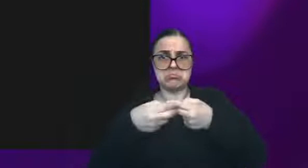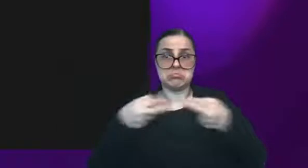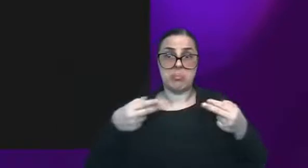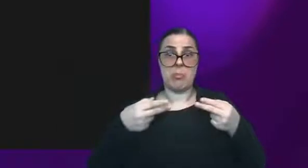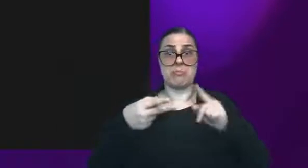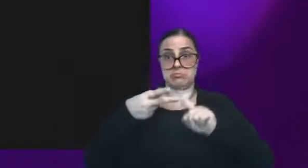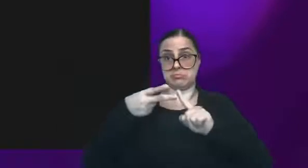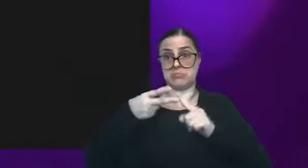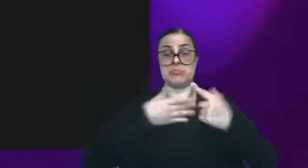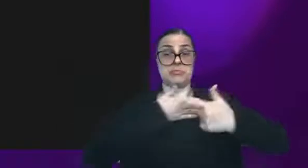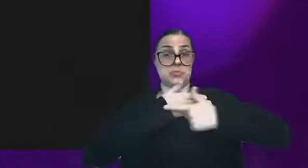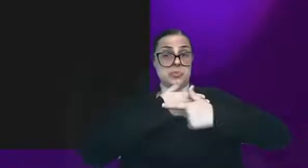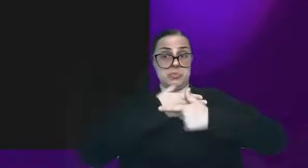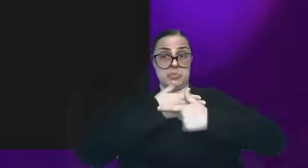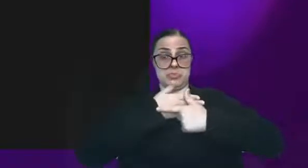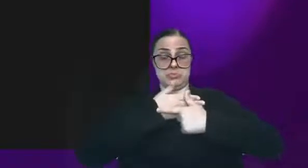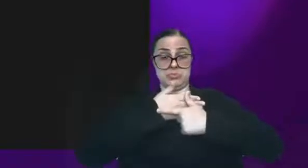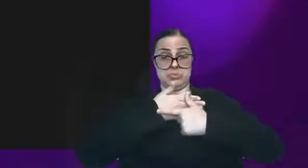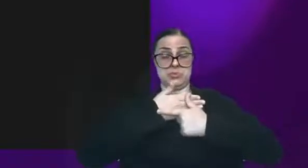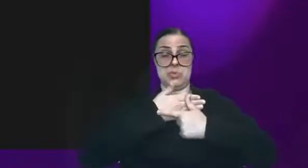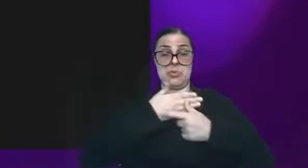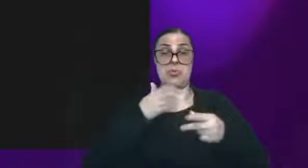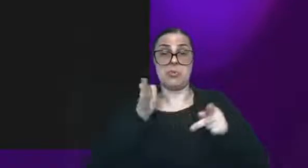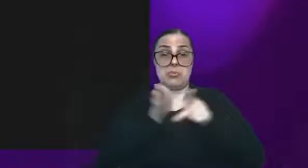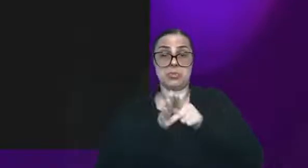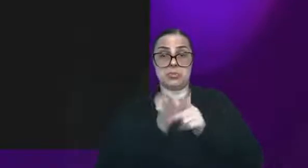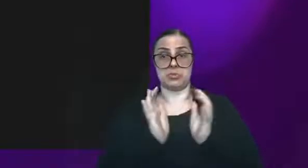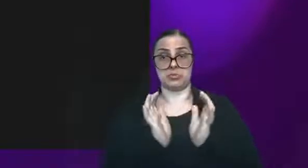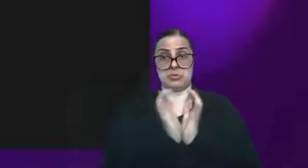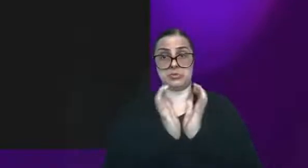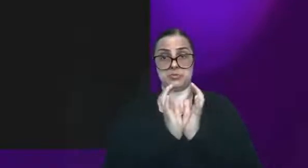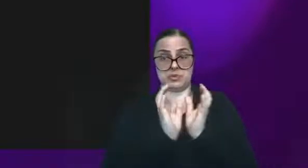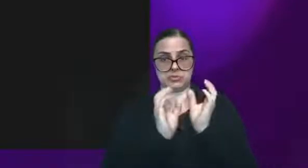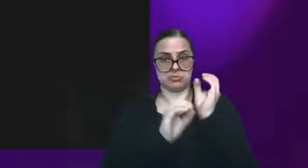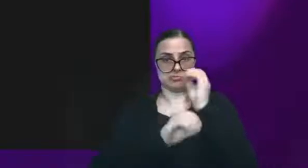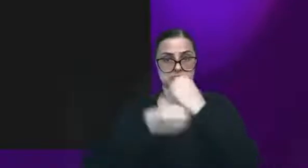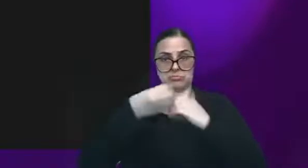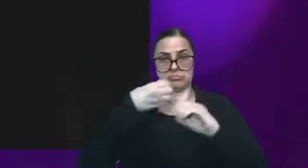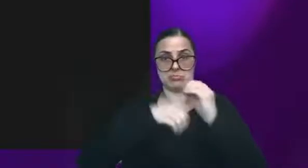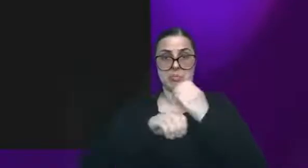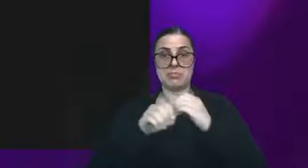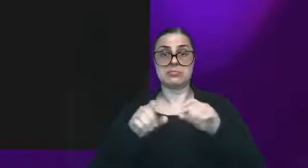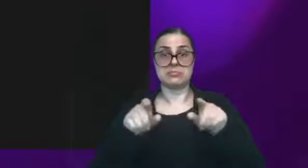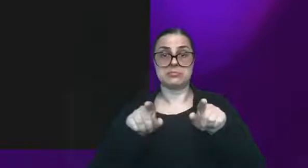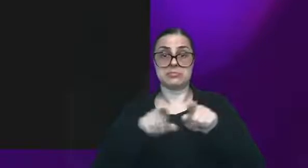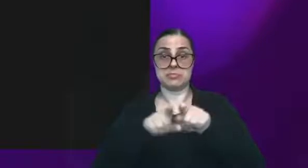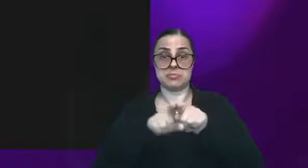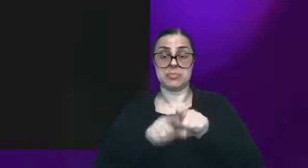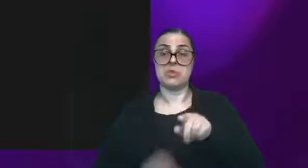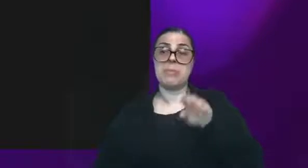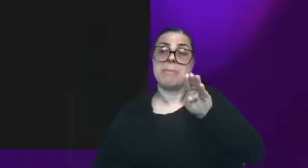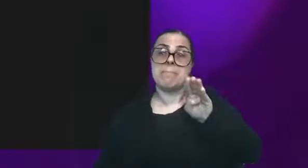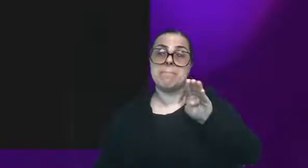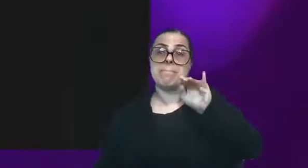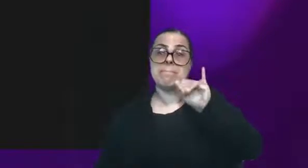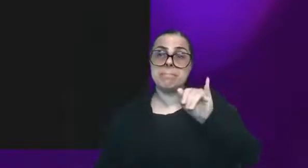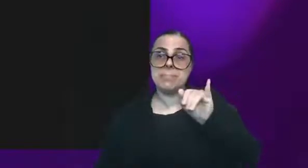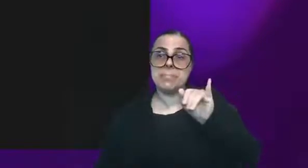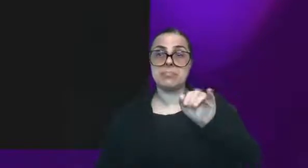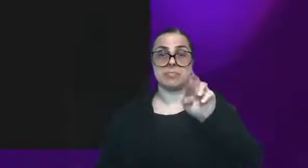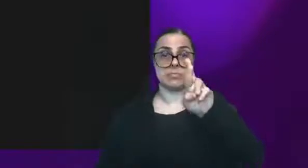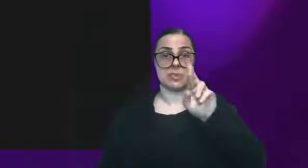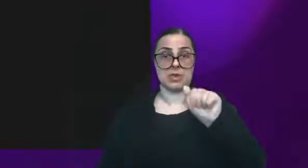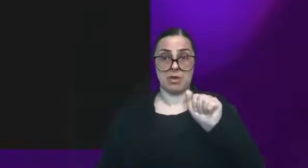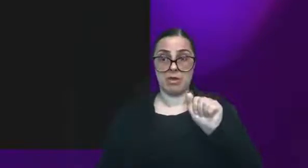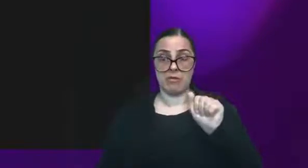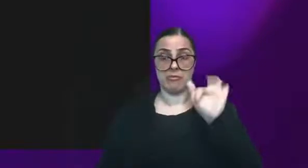papel da classificação molecular, ou seja, do CARRAS e principalmente o BRAF, e a estabilidade e a